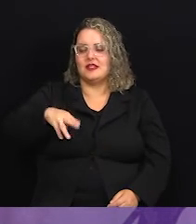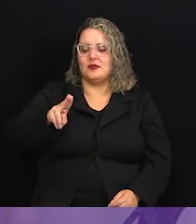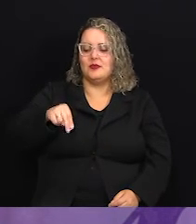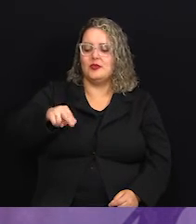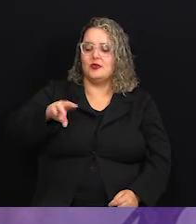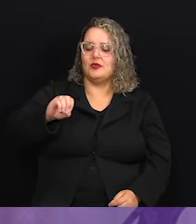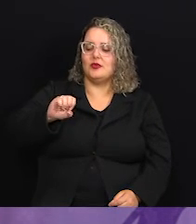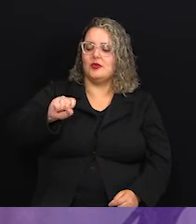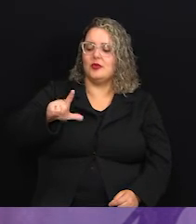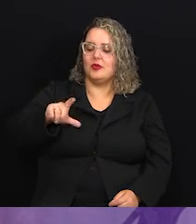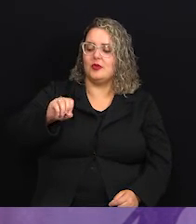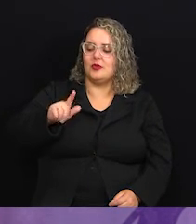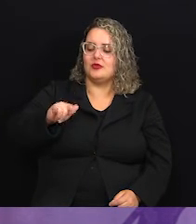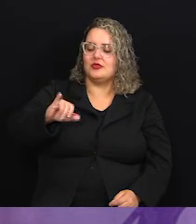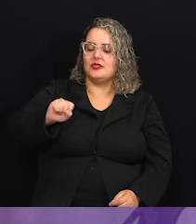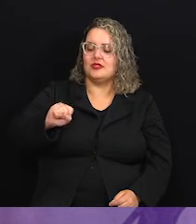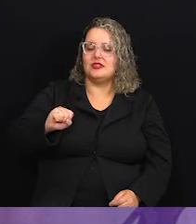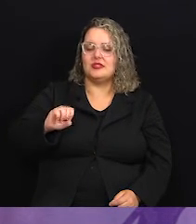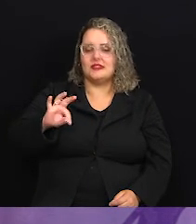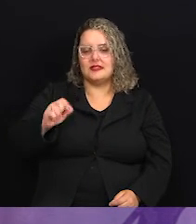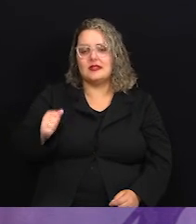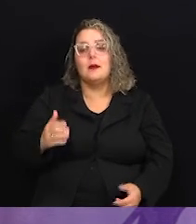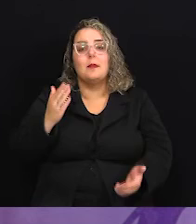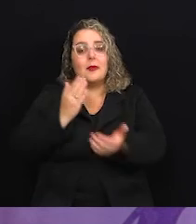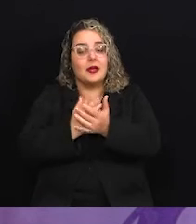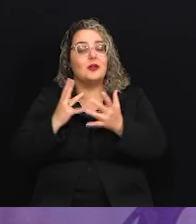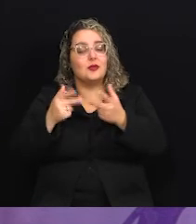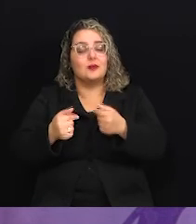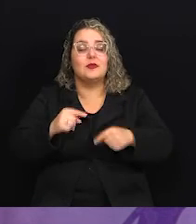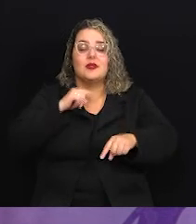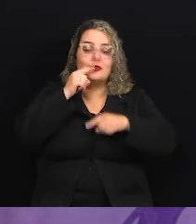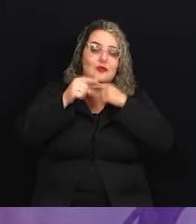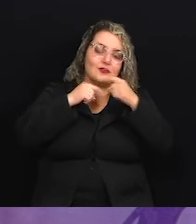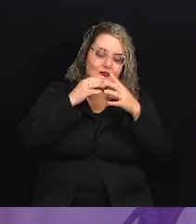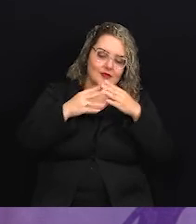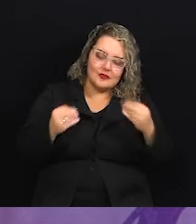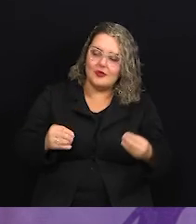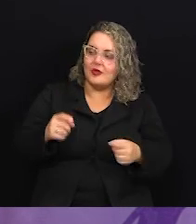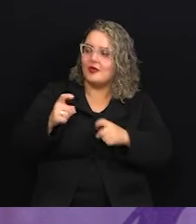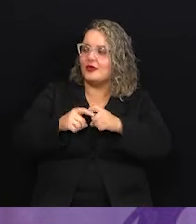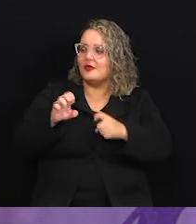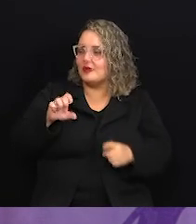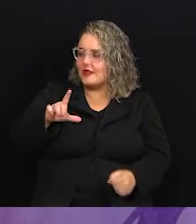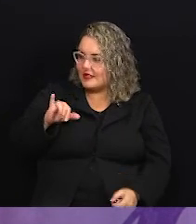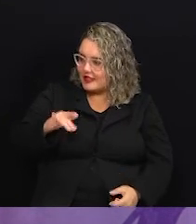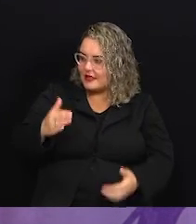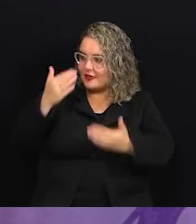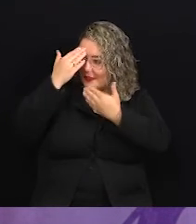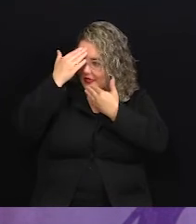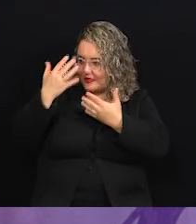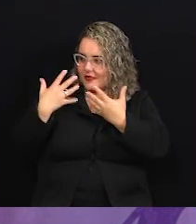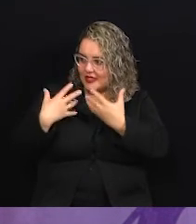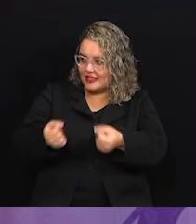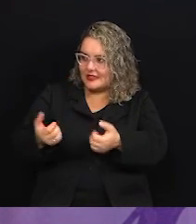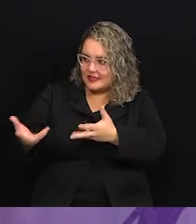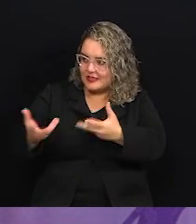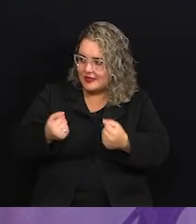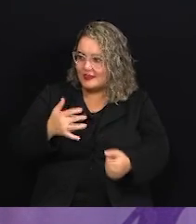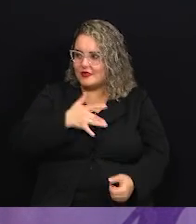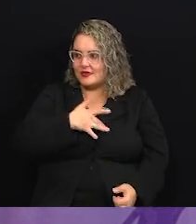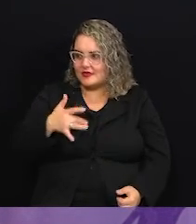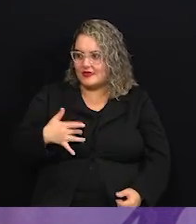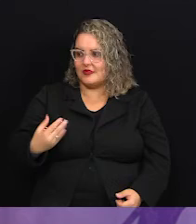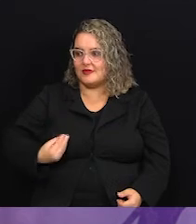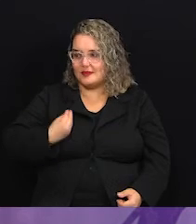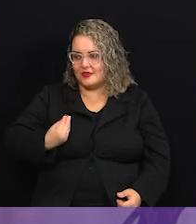imunologista, parou tudo só para falar um pouquinho com a gente aí, tirar todas as nossas dúvidas. Dr. Eli, muito obrigada, viu, por aceitar o convite